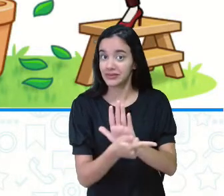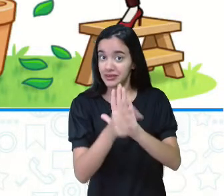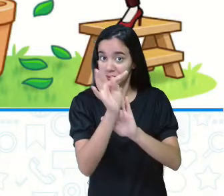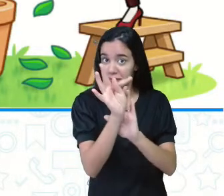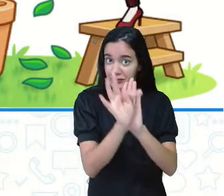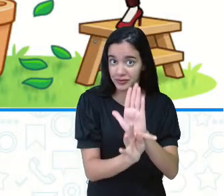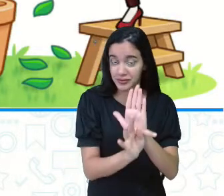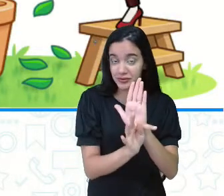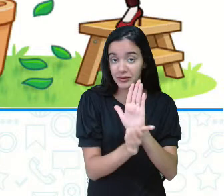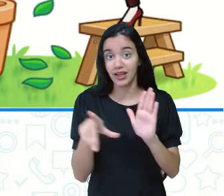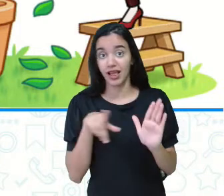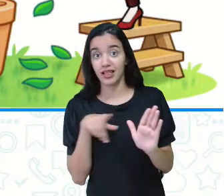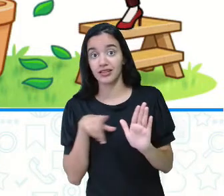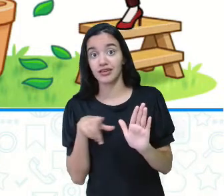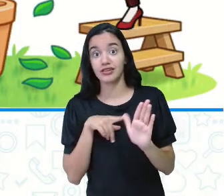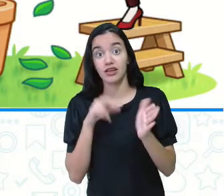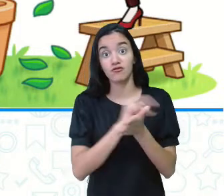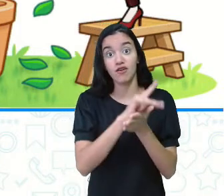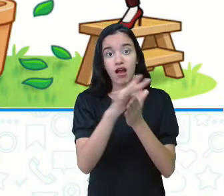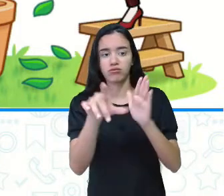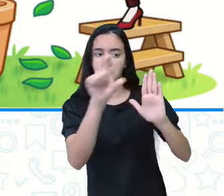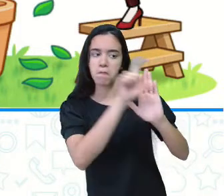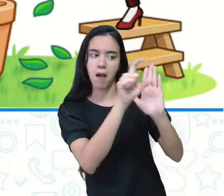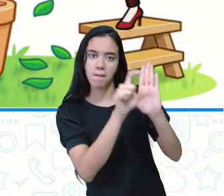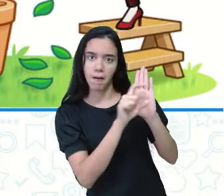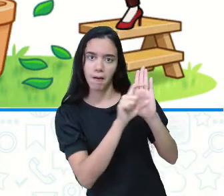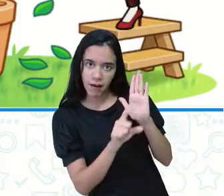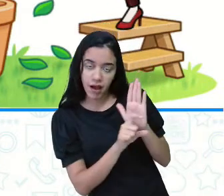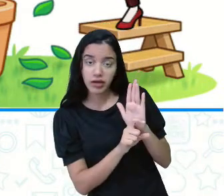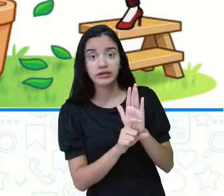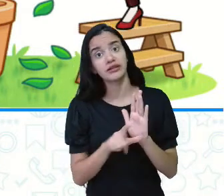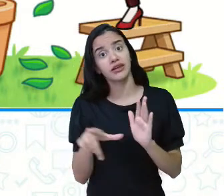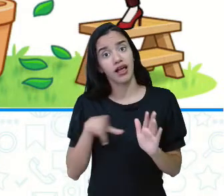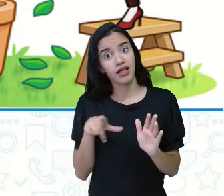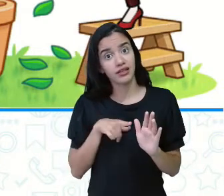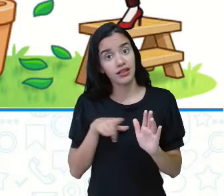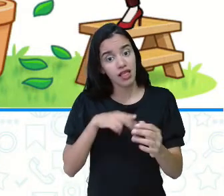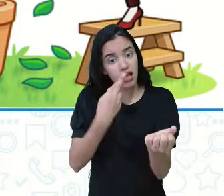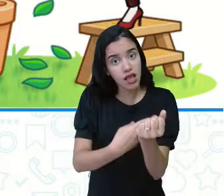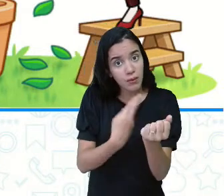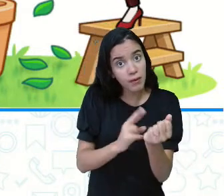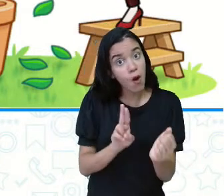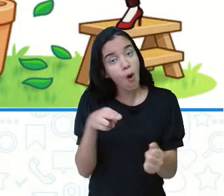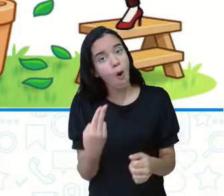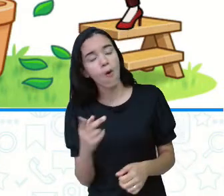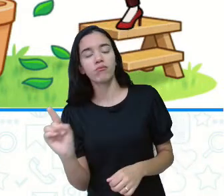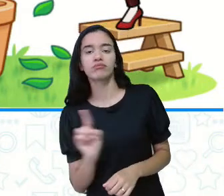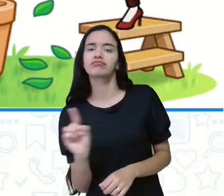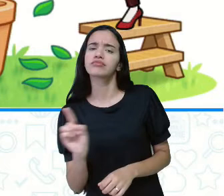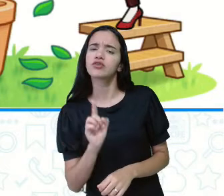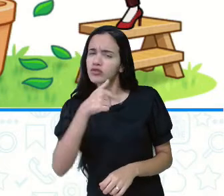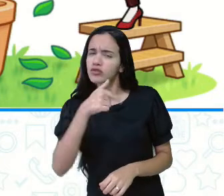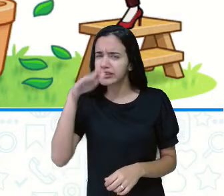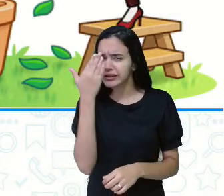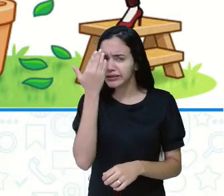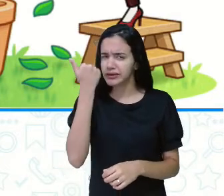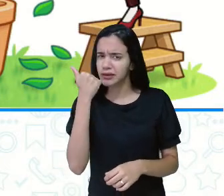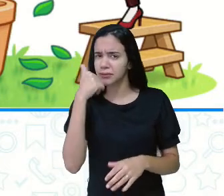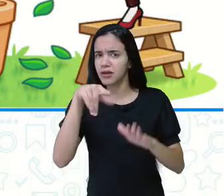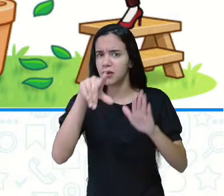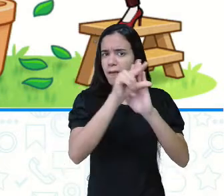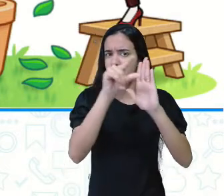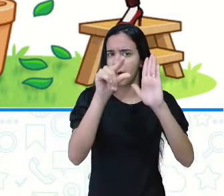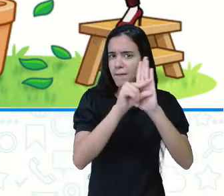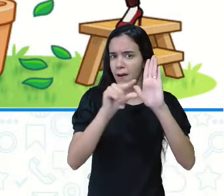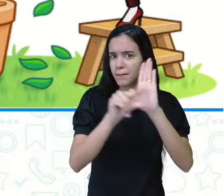textual composto de versos e que podem conter rimas ou não. Você sabe o que são